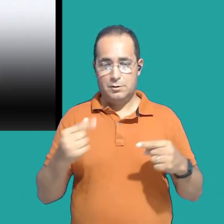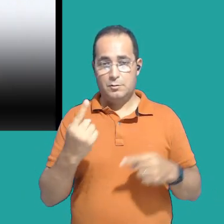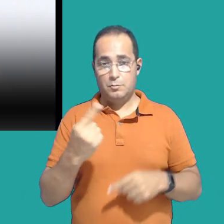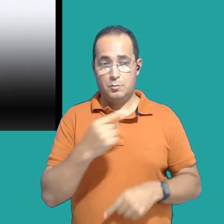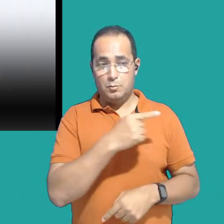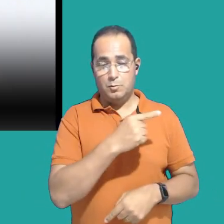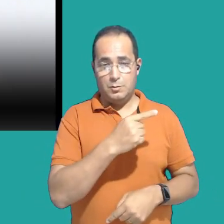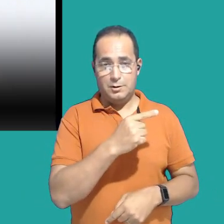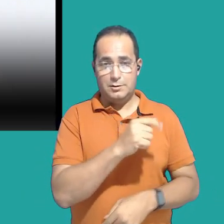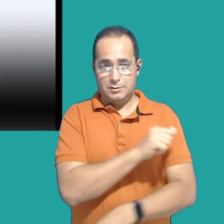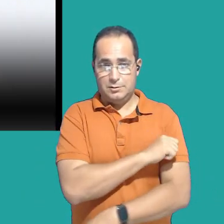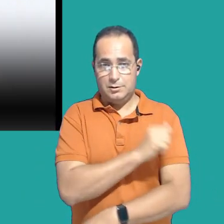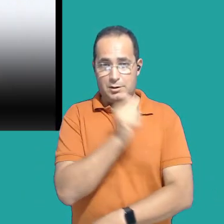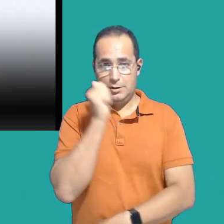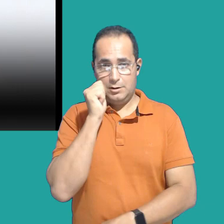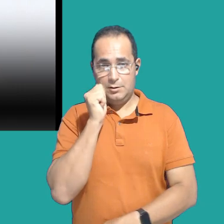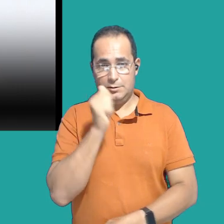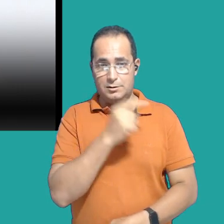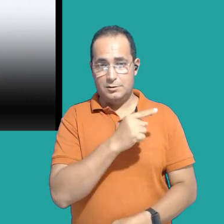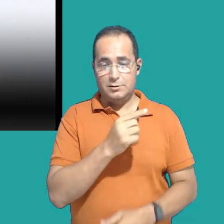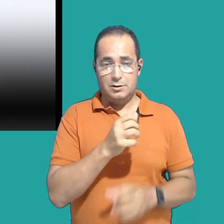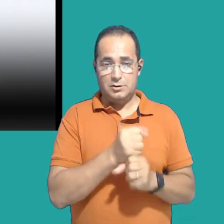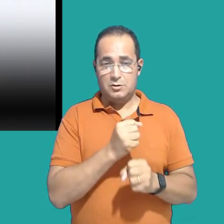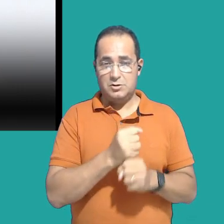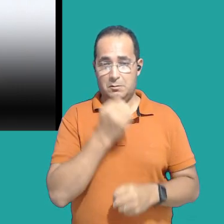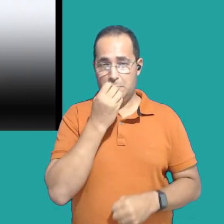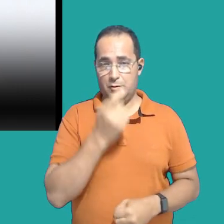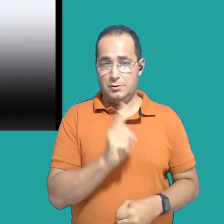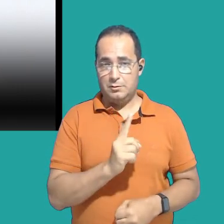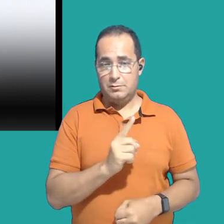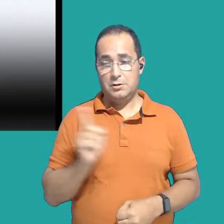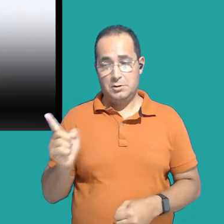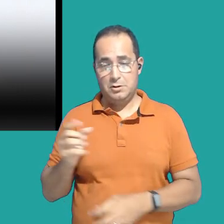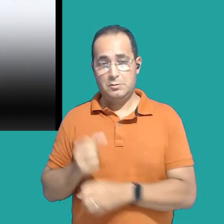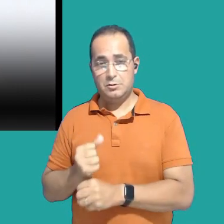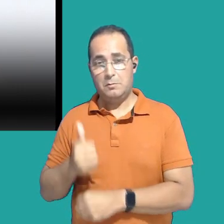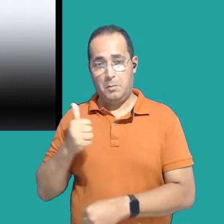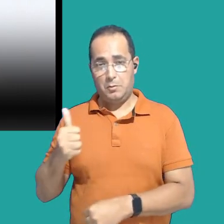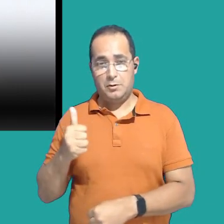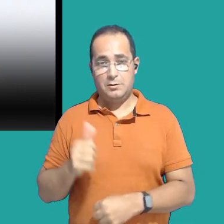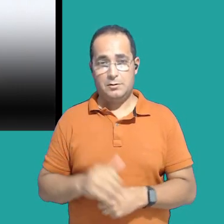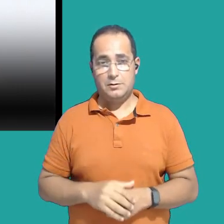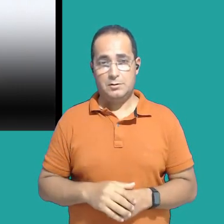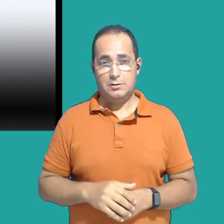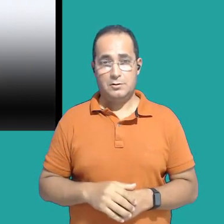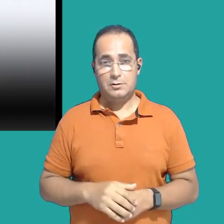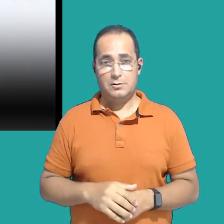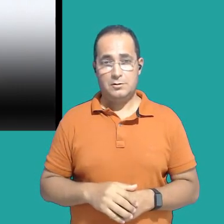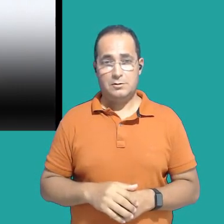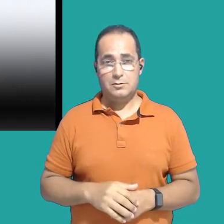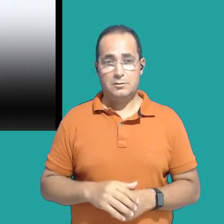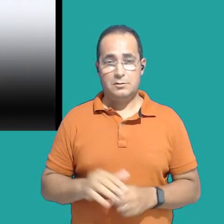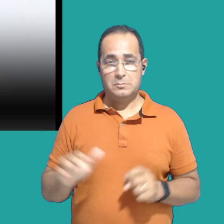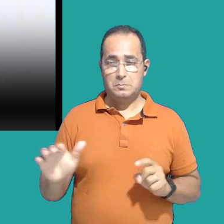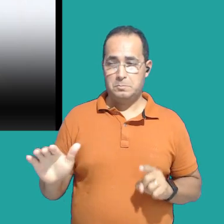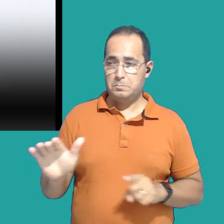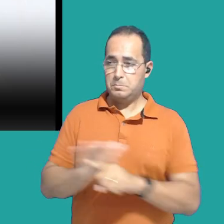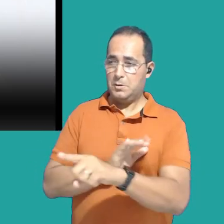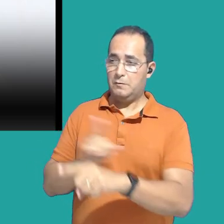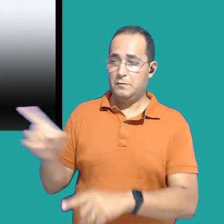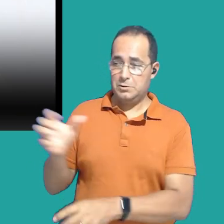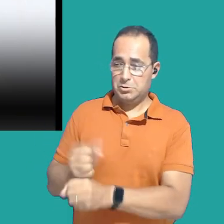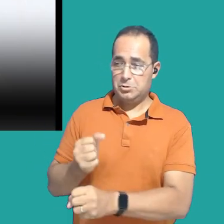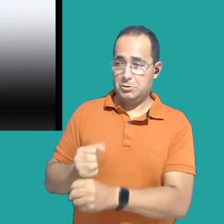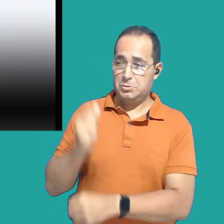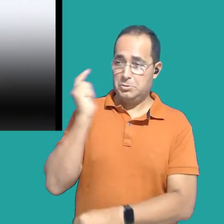das colegas da turma, ela não tirou boa nota e eu tinha tirado, e aí ela jogou assim, disse,